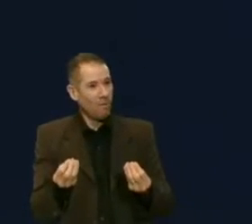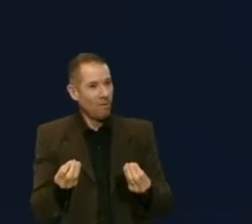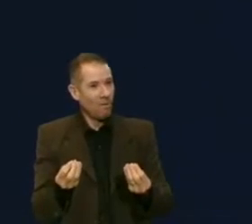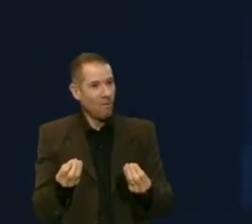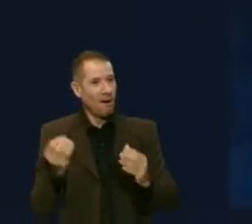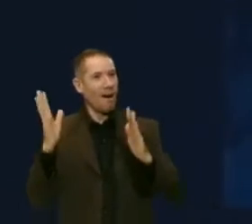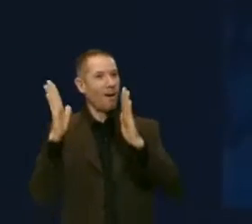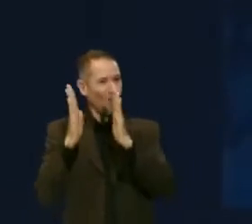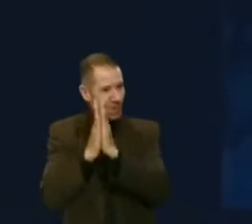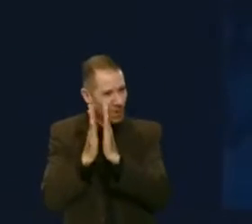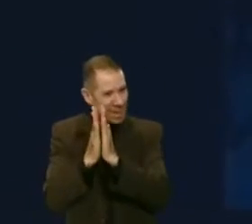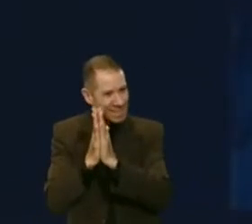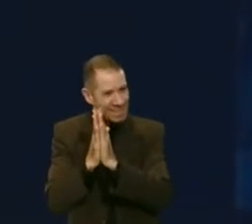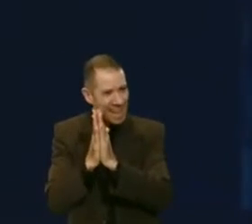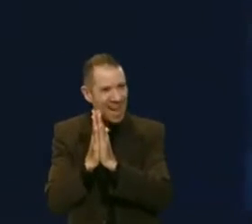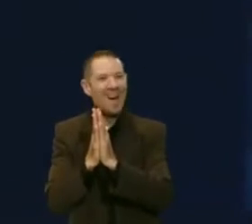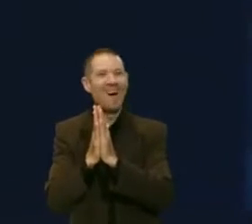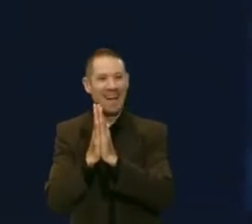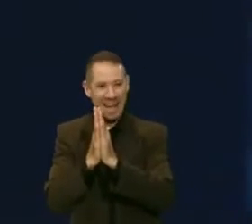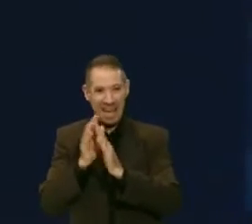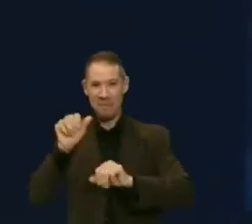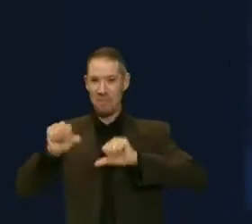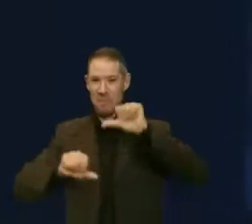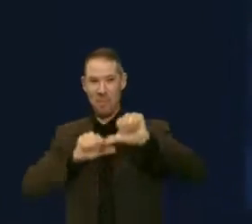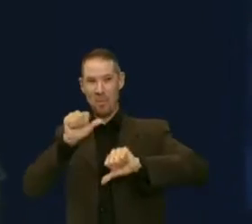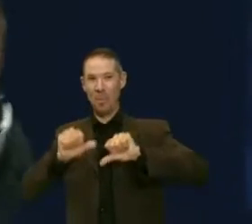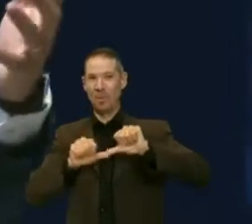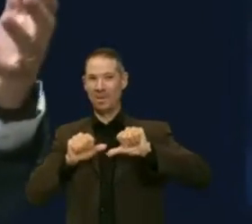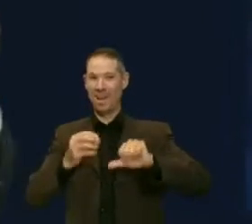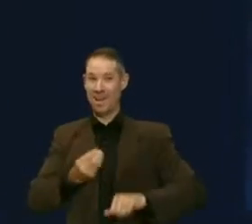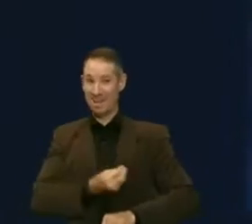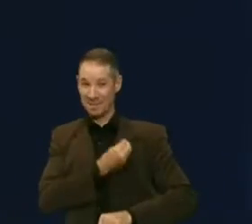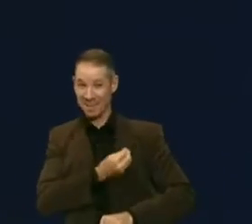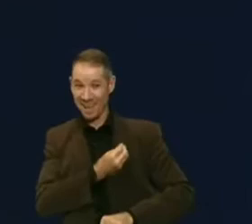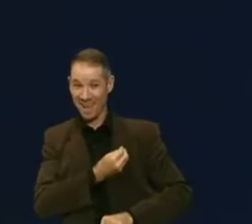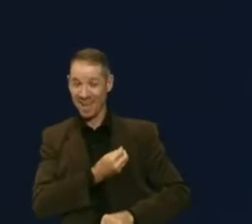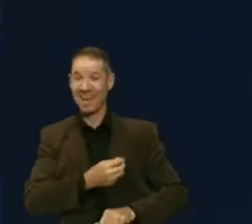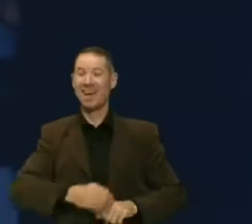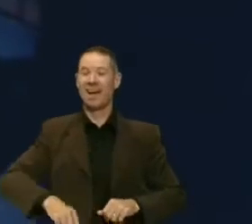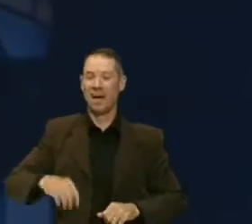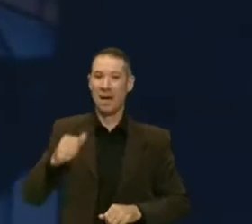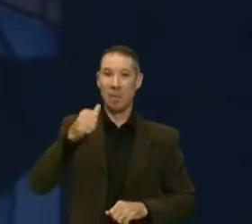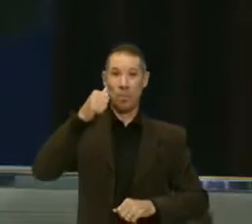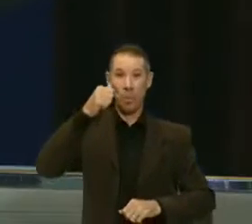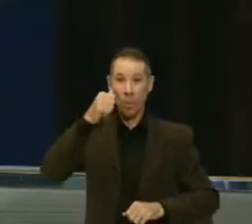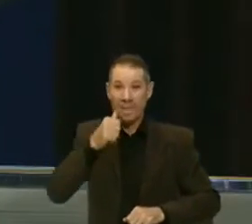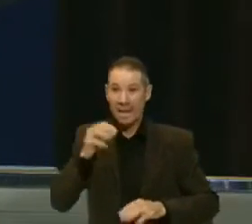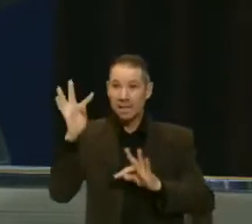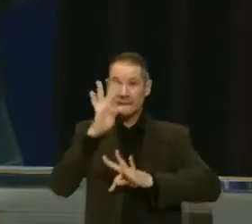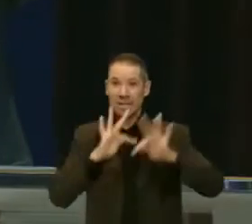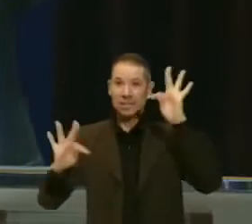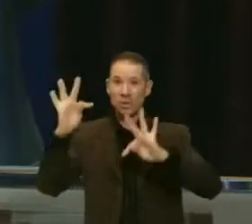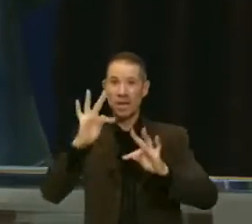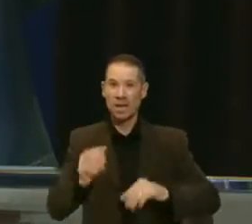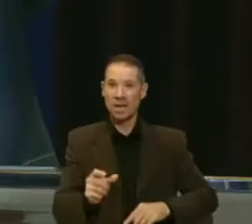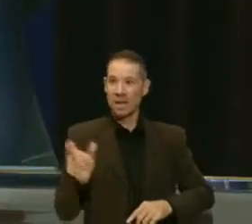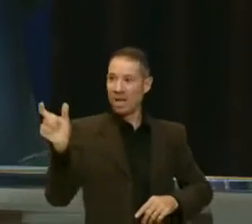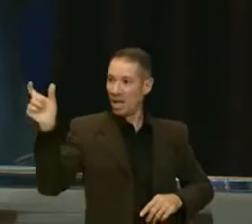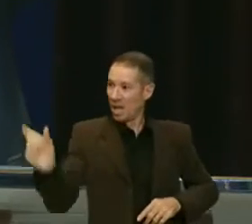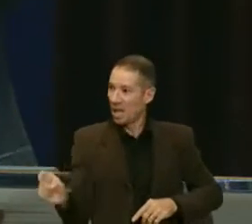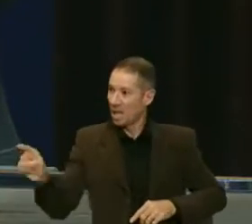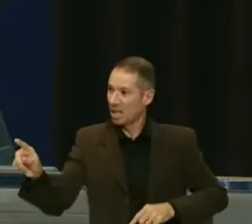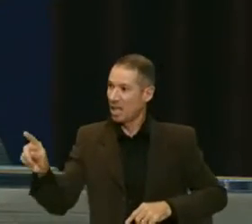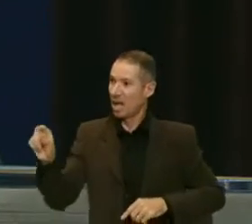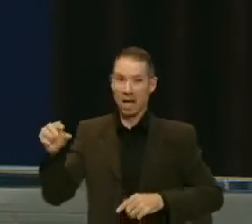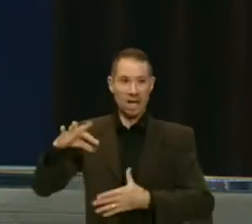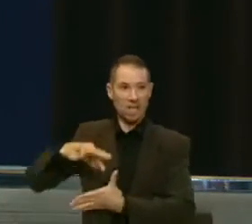A oração traz bálsamo de alegria. Aquela mulher começa a testemunhar, e aquela senhora entrega a vida para Jesus,